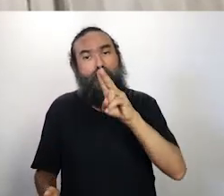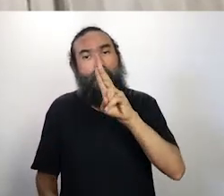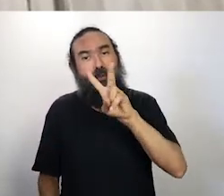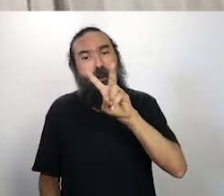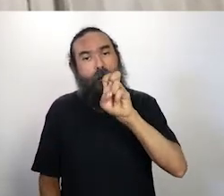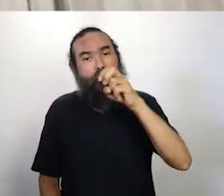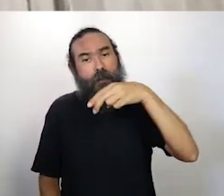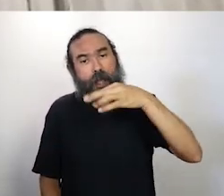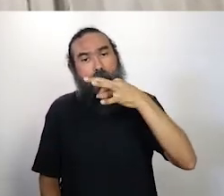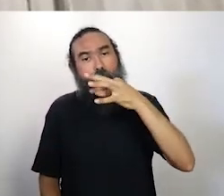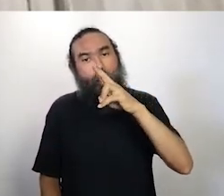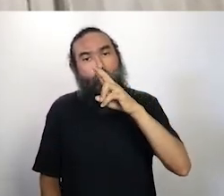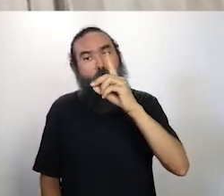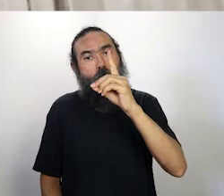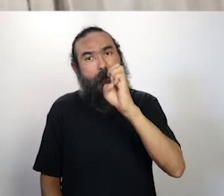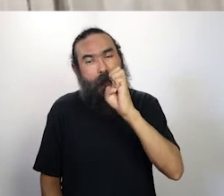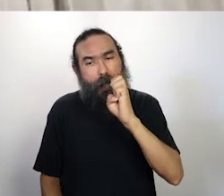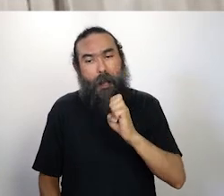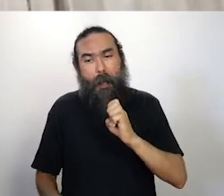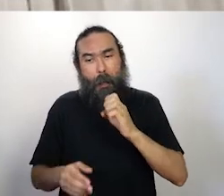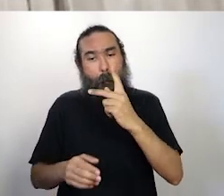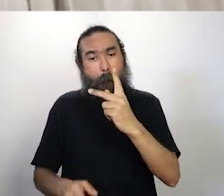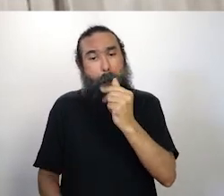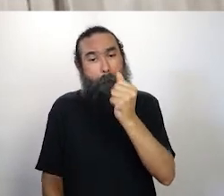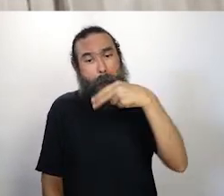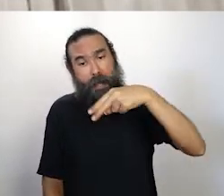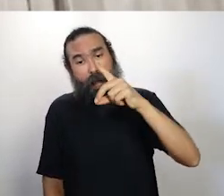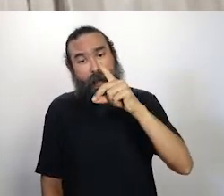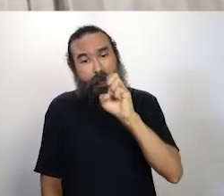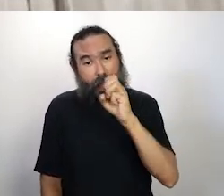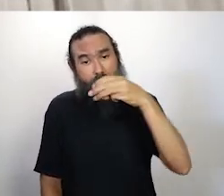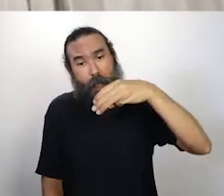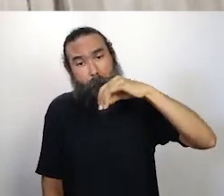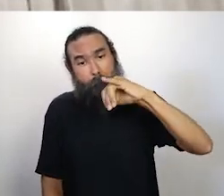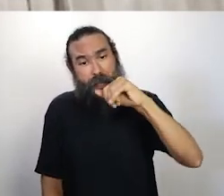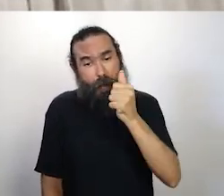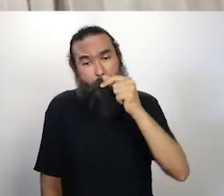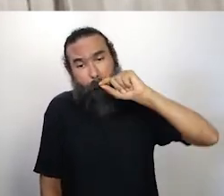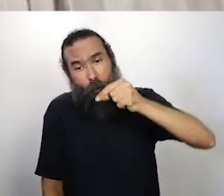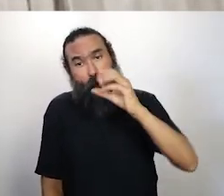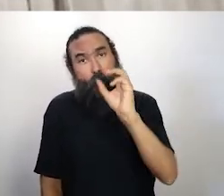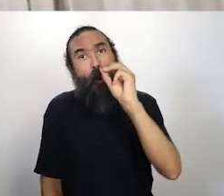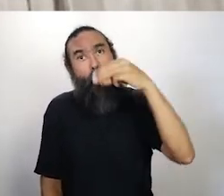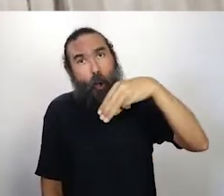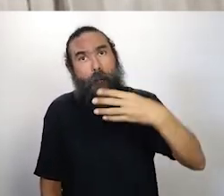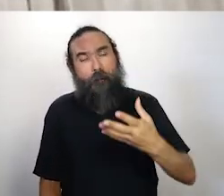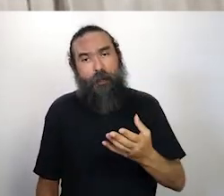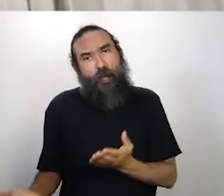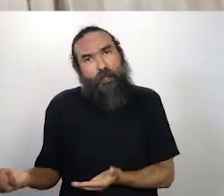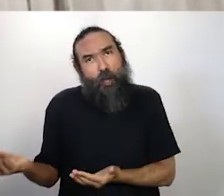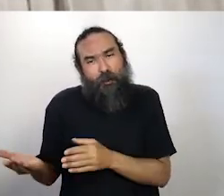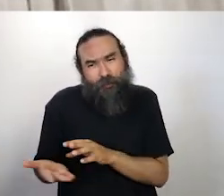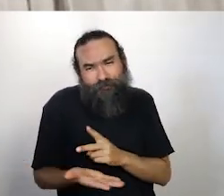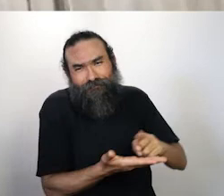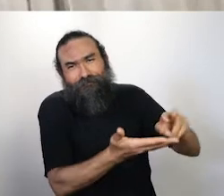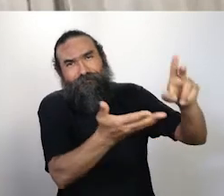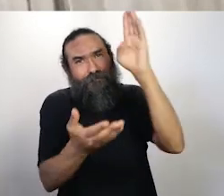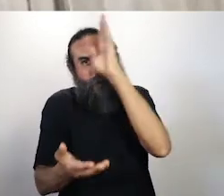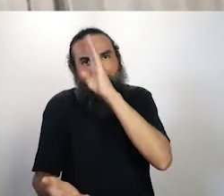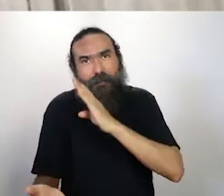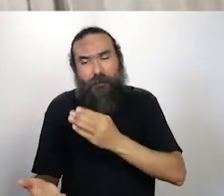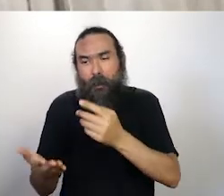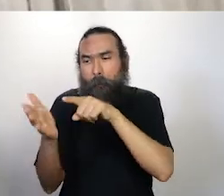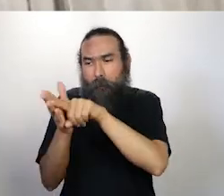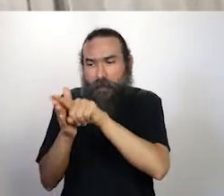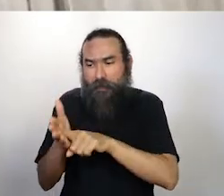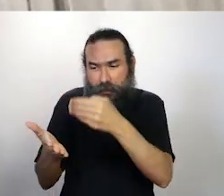juventudesapandemia.com, vale muito a pena. Tivemos a participação de jovens indígenas, quilombolas, ribeirinhos, mas é um espaço que a gente